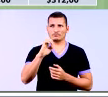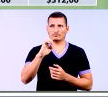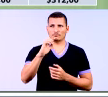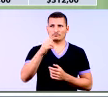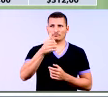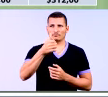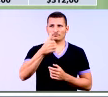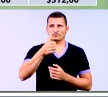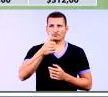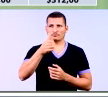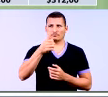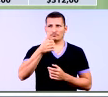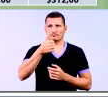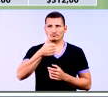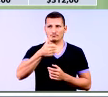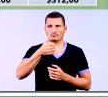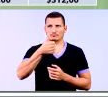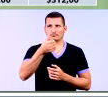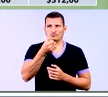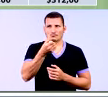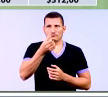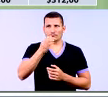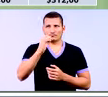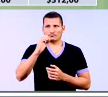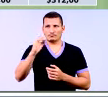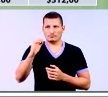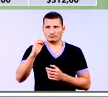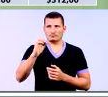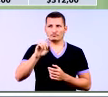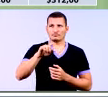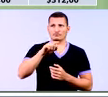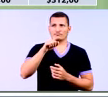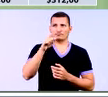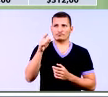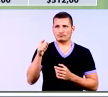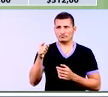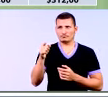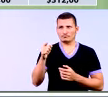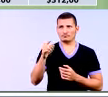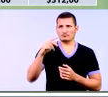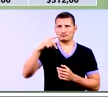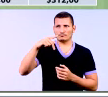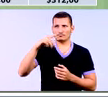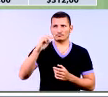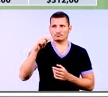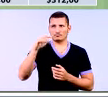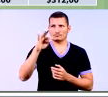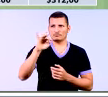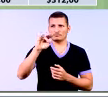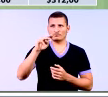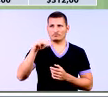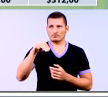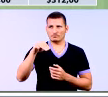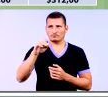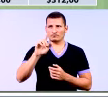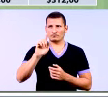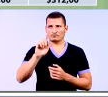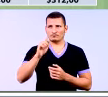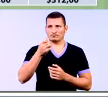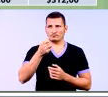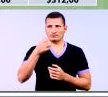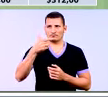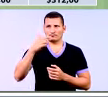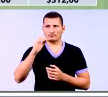E1600. Também tem o Intel aqui, modelo Pentium G620. Isso